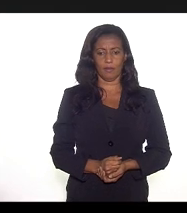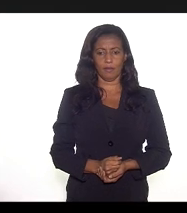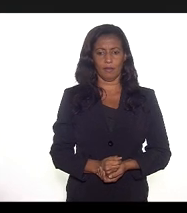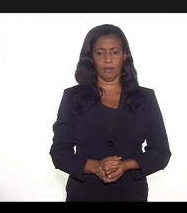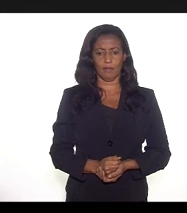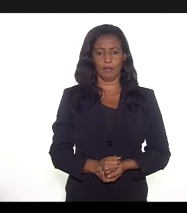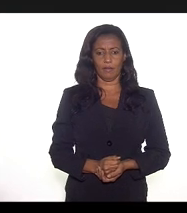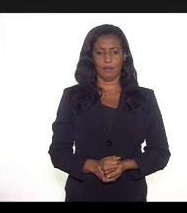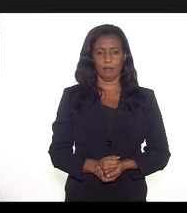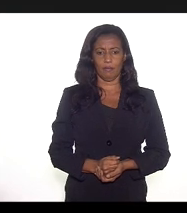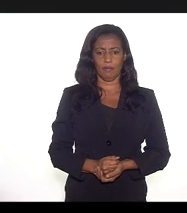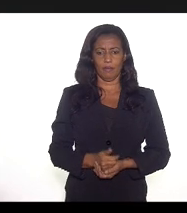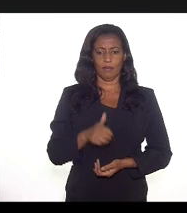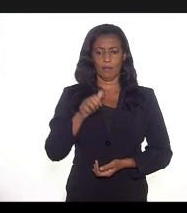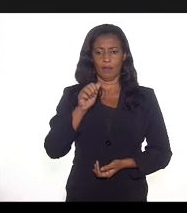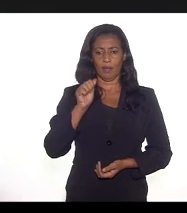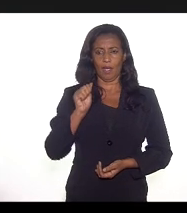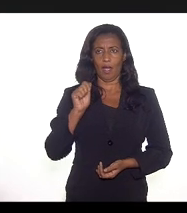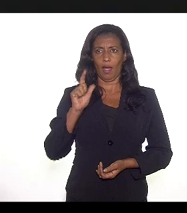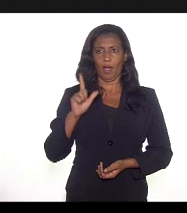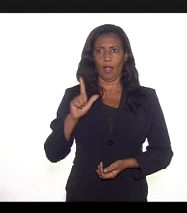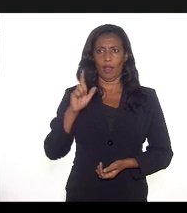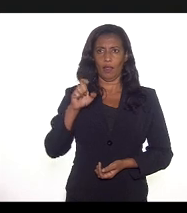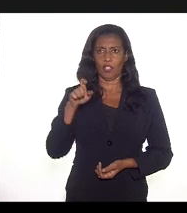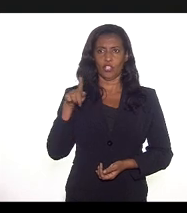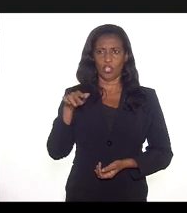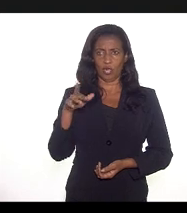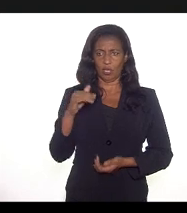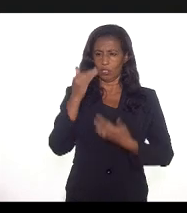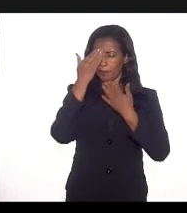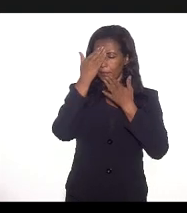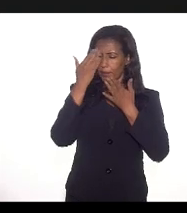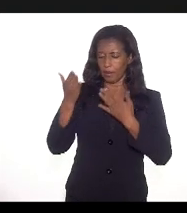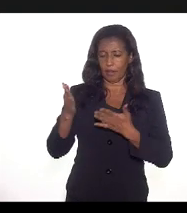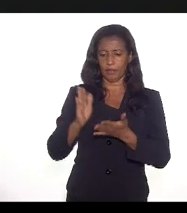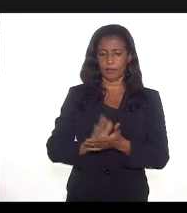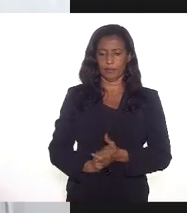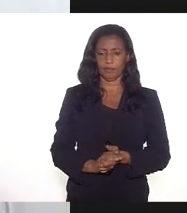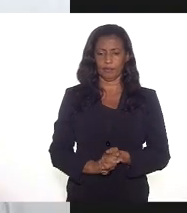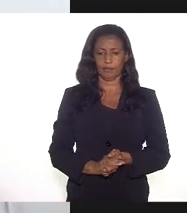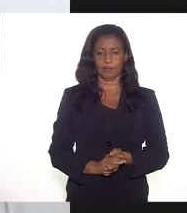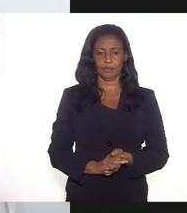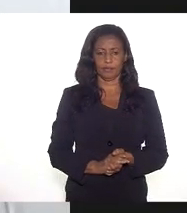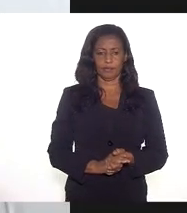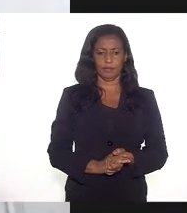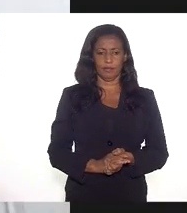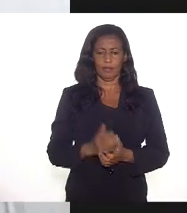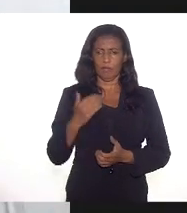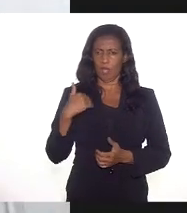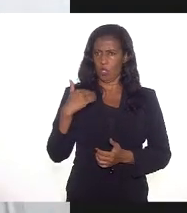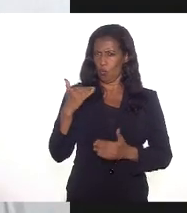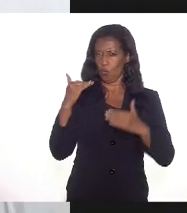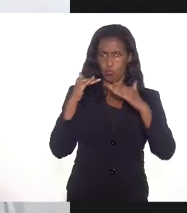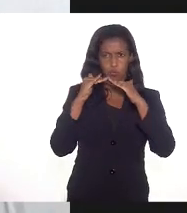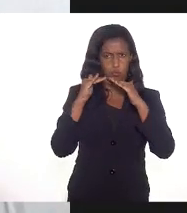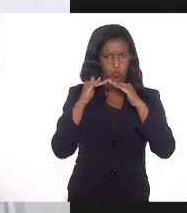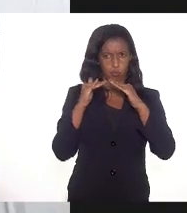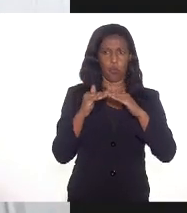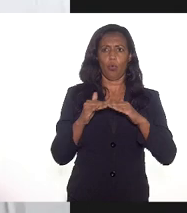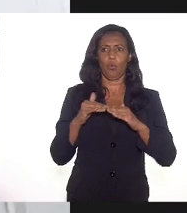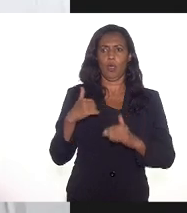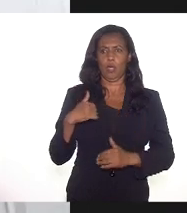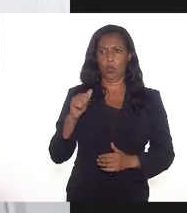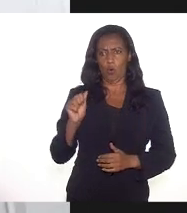Já, Charles. Alexandre Freitas. Oi, presidente. Obrigado. Queria adiantar que eu sou favorável, sou autor da lei